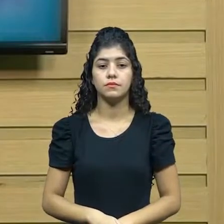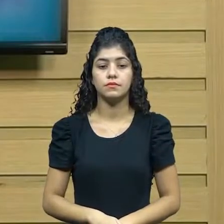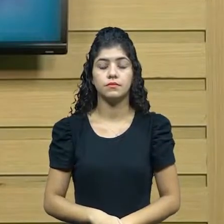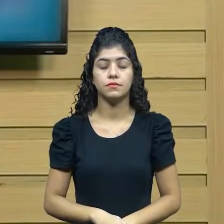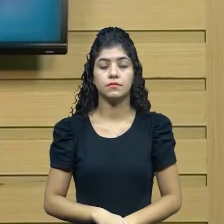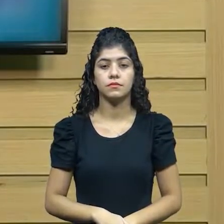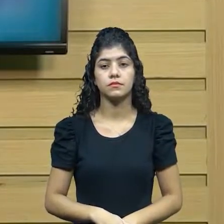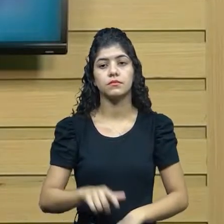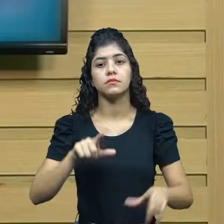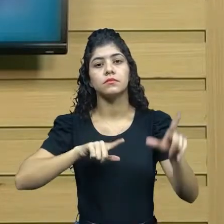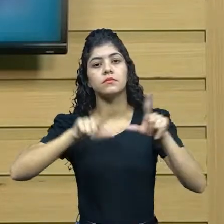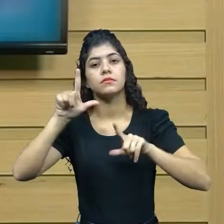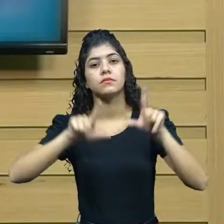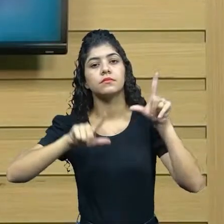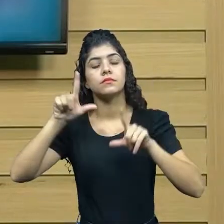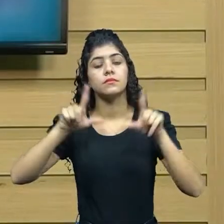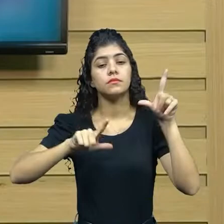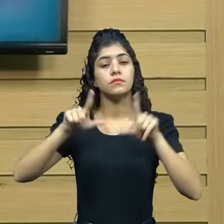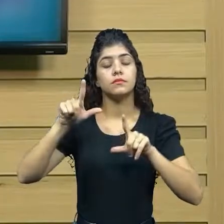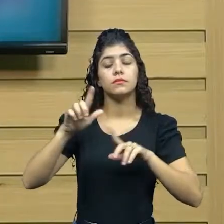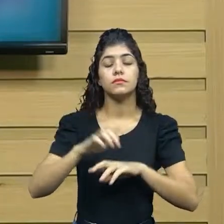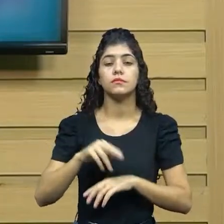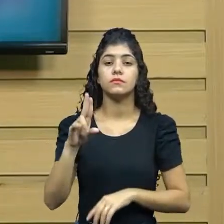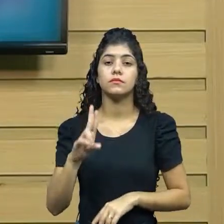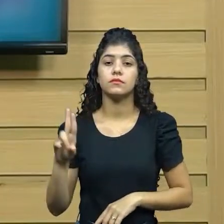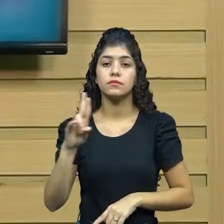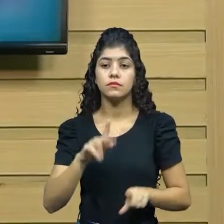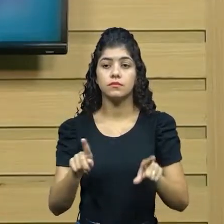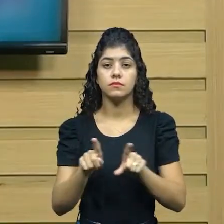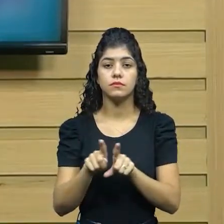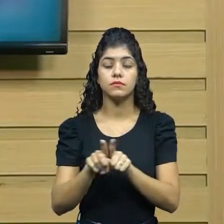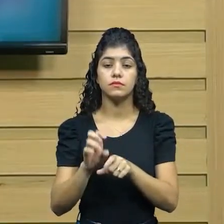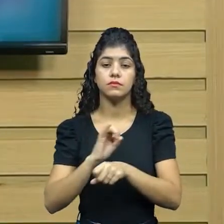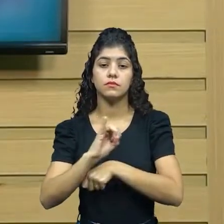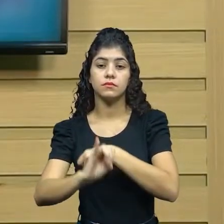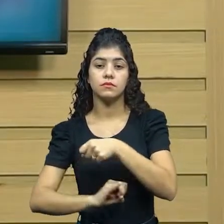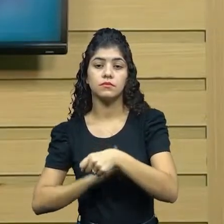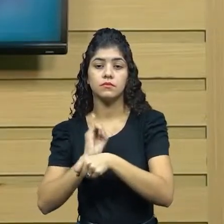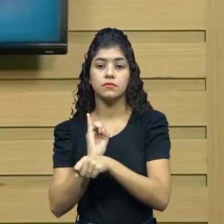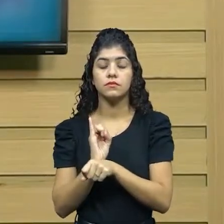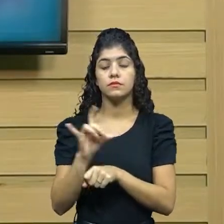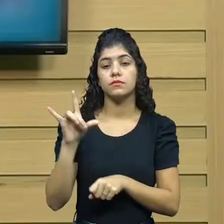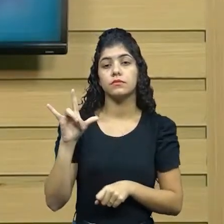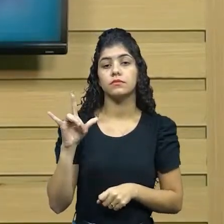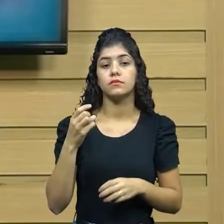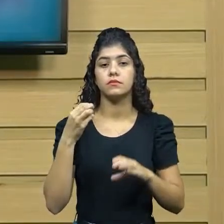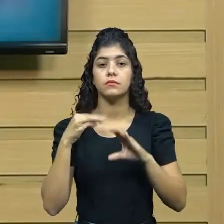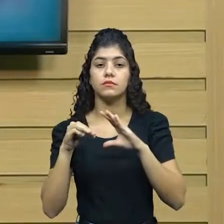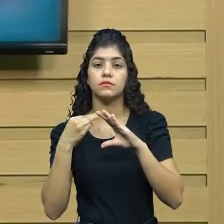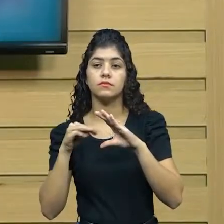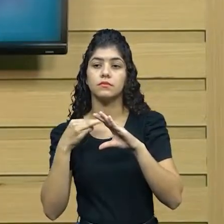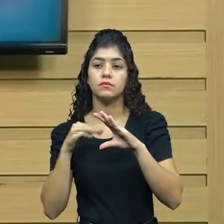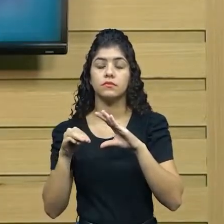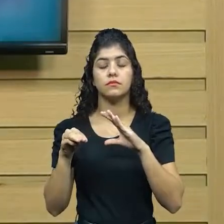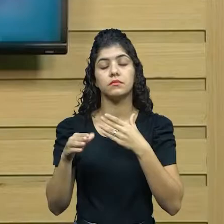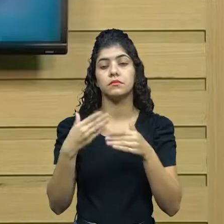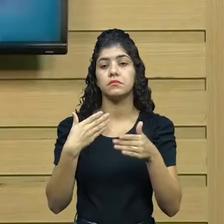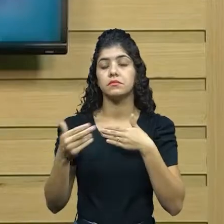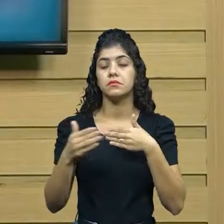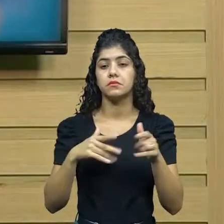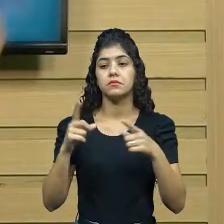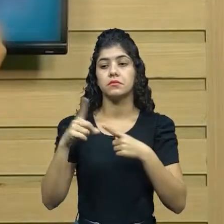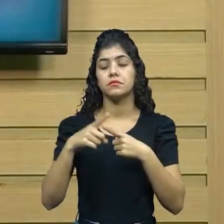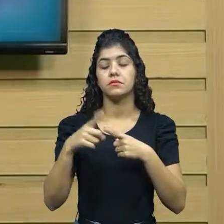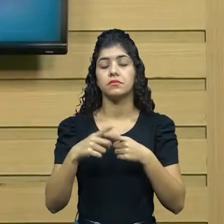a televisão, ou se utiliza a internet, e-mails, ou qualquer tipo de meio digital onde não